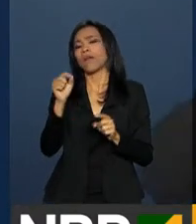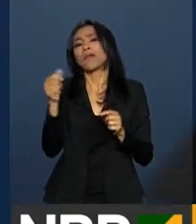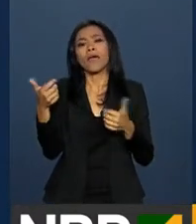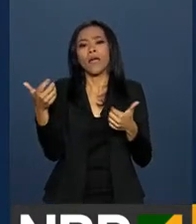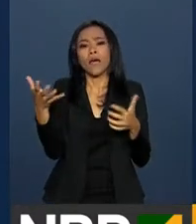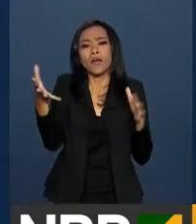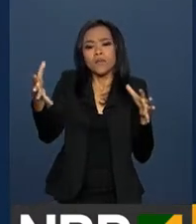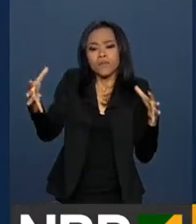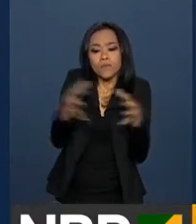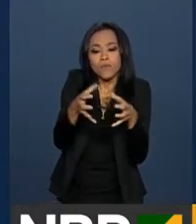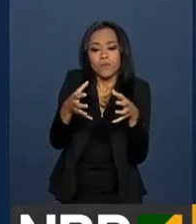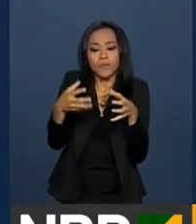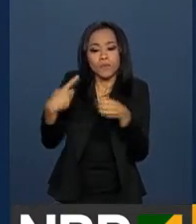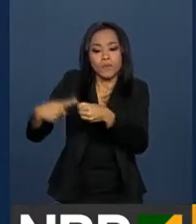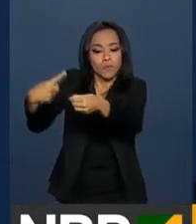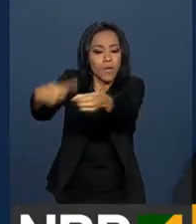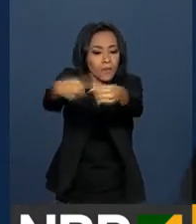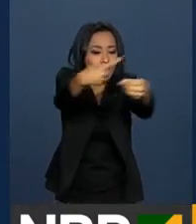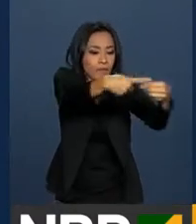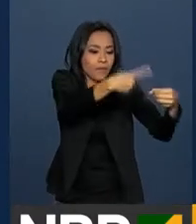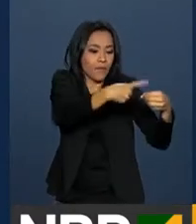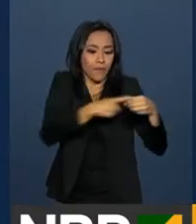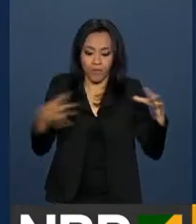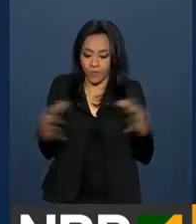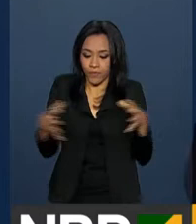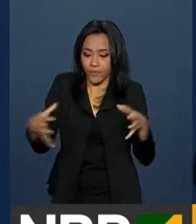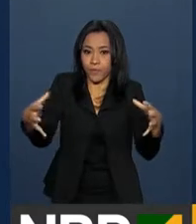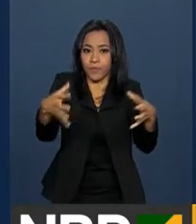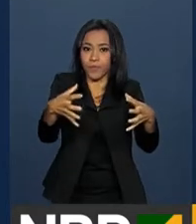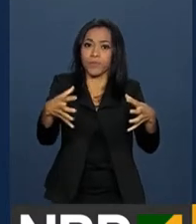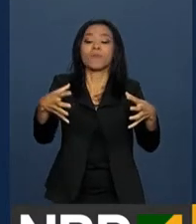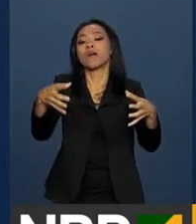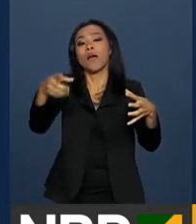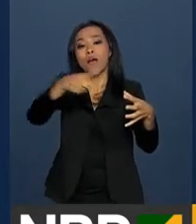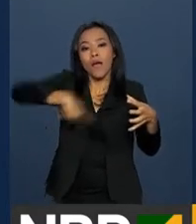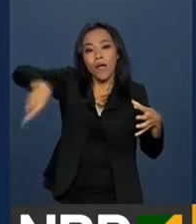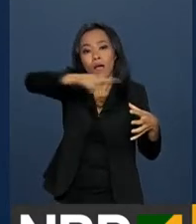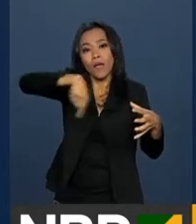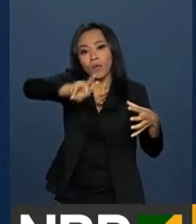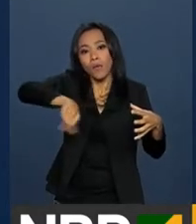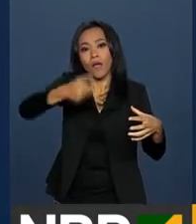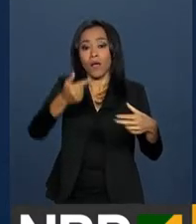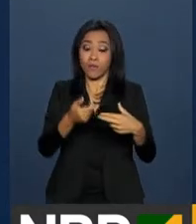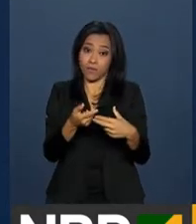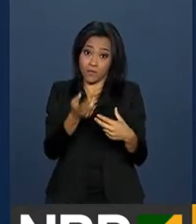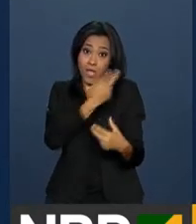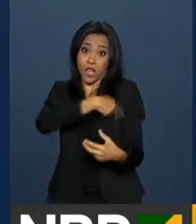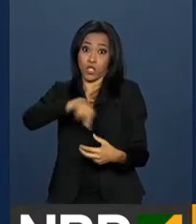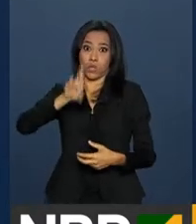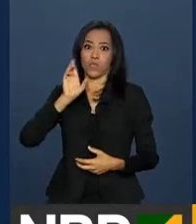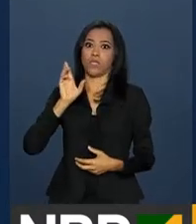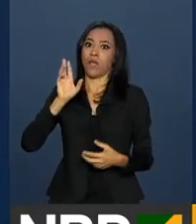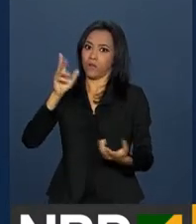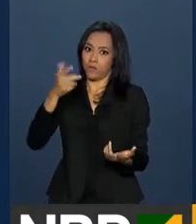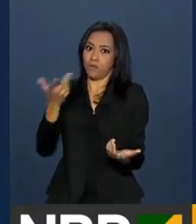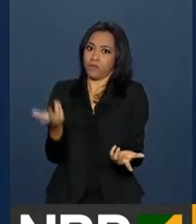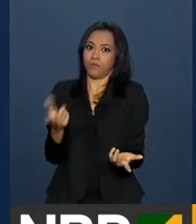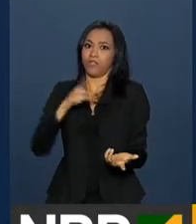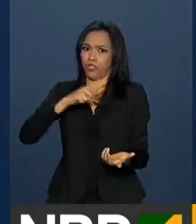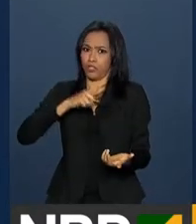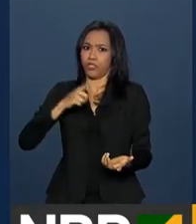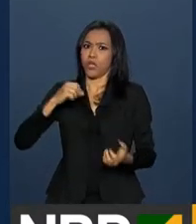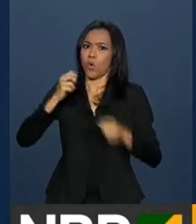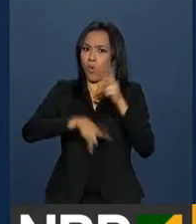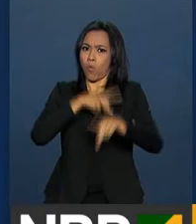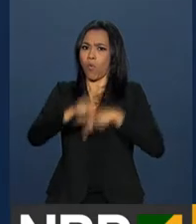se agrupavam, e se agrupavam em torno, olha aqui, em face da grande religiosidade do povo português, é interessante, eles